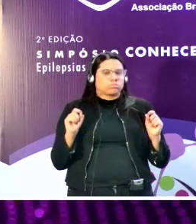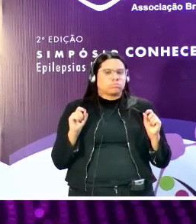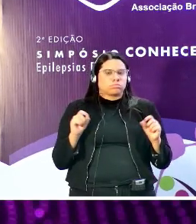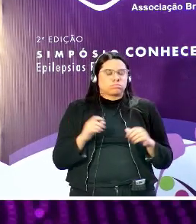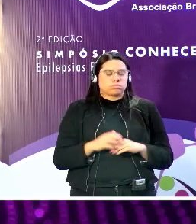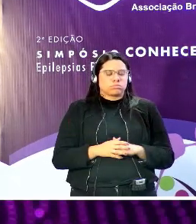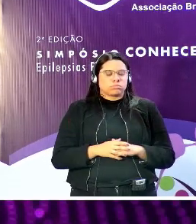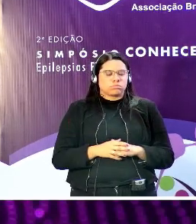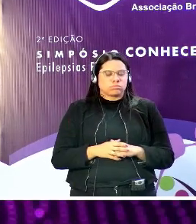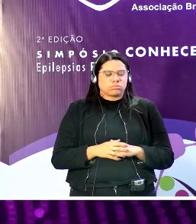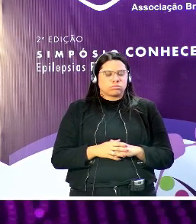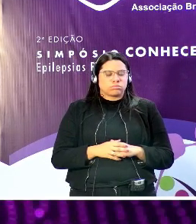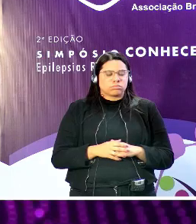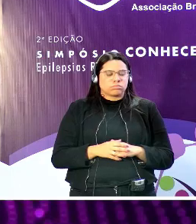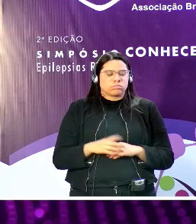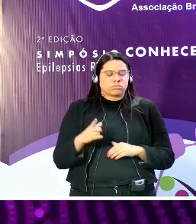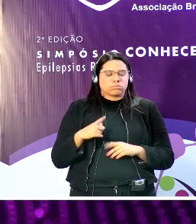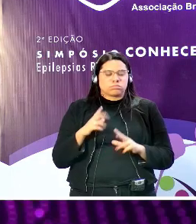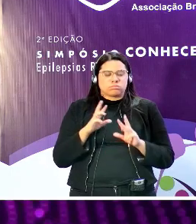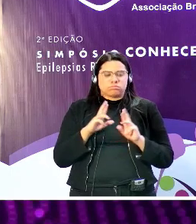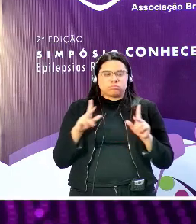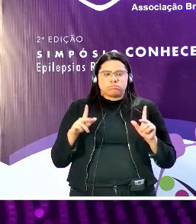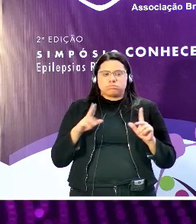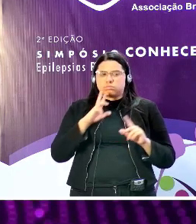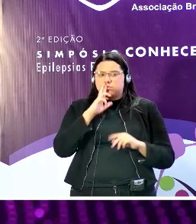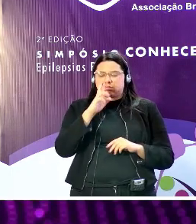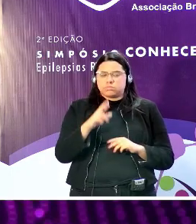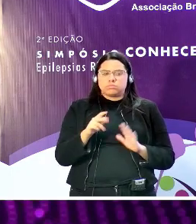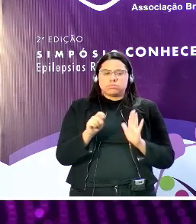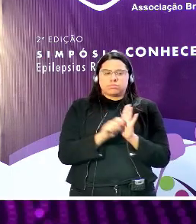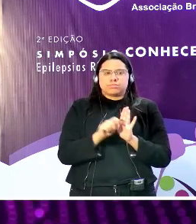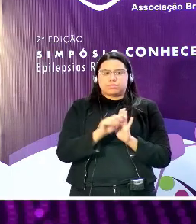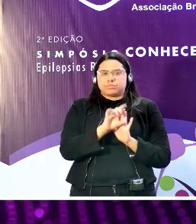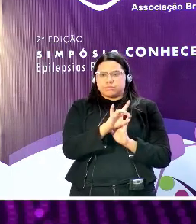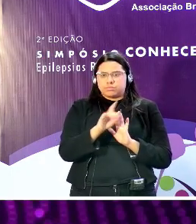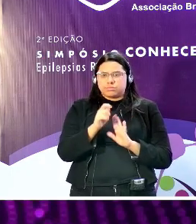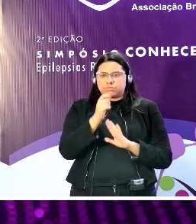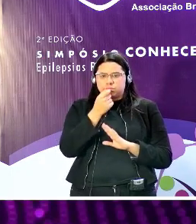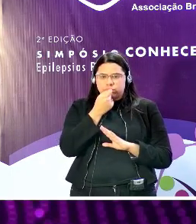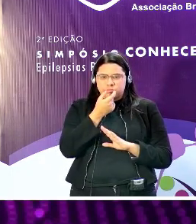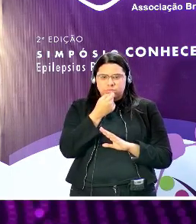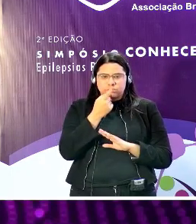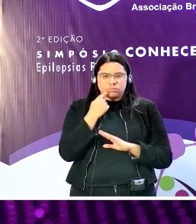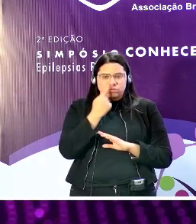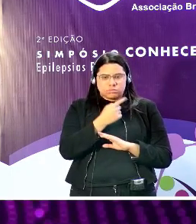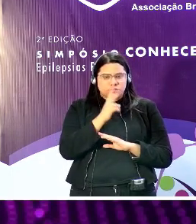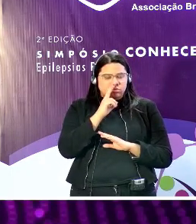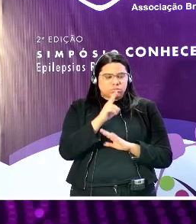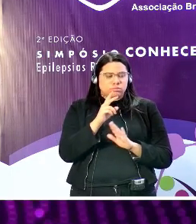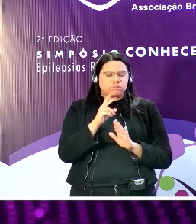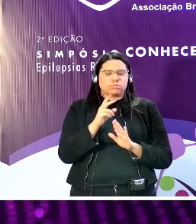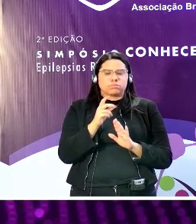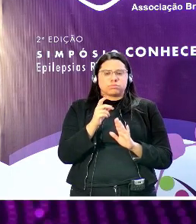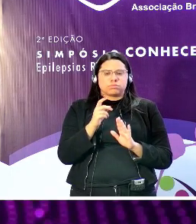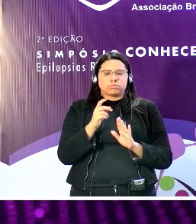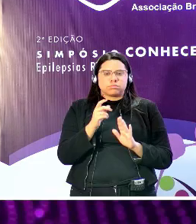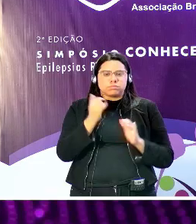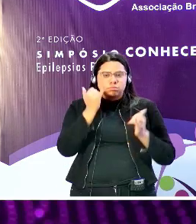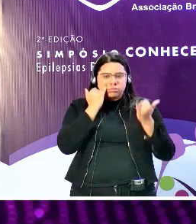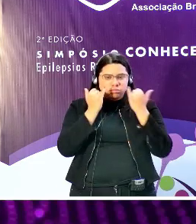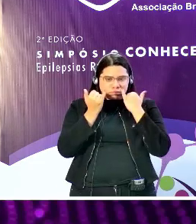a diferença de eficácia dos medicamentos. Aqui a gente pegou os dados e dá para ver